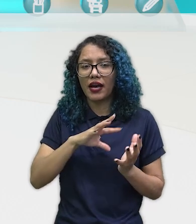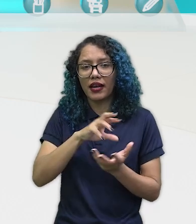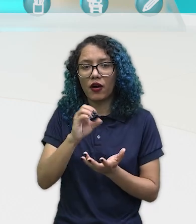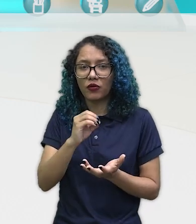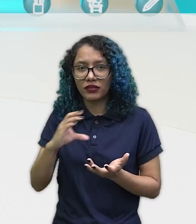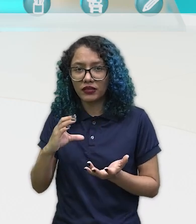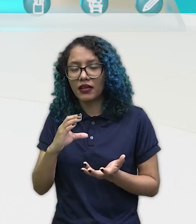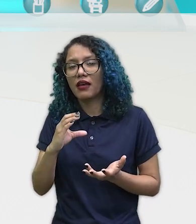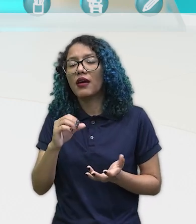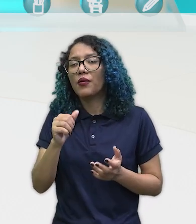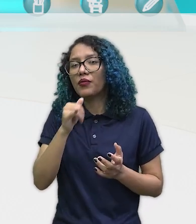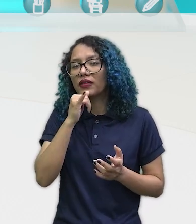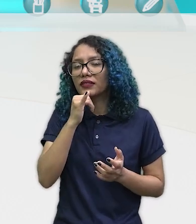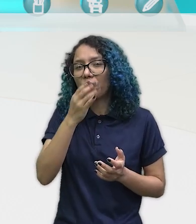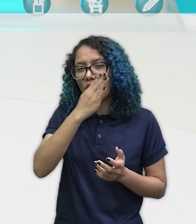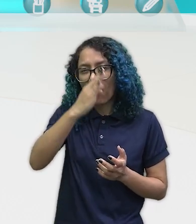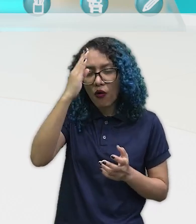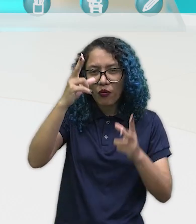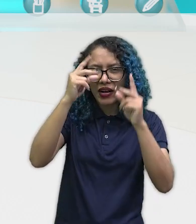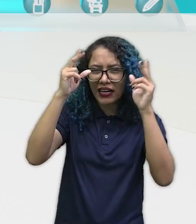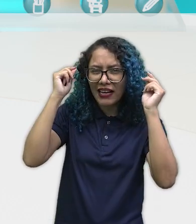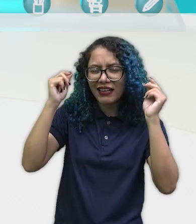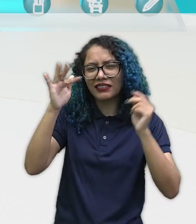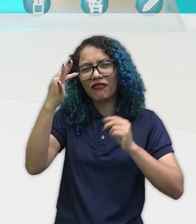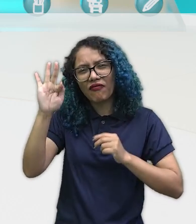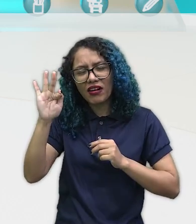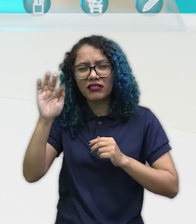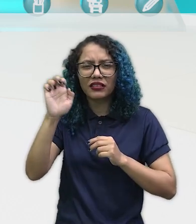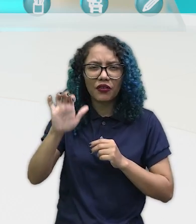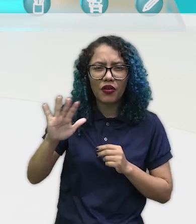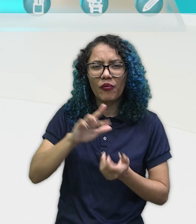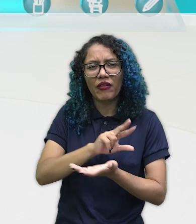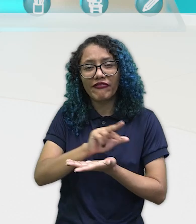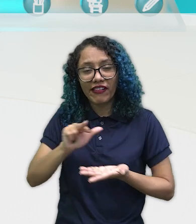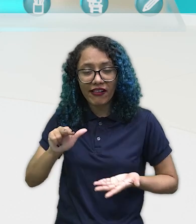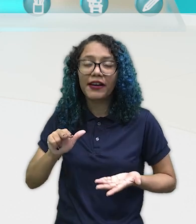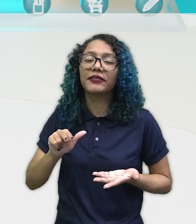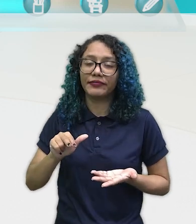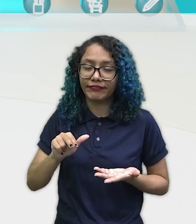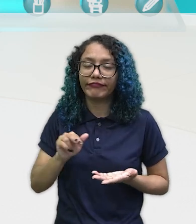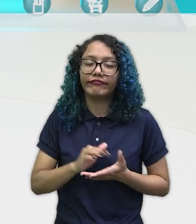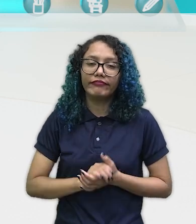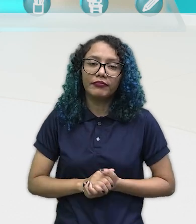Grécia, Roma, na França, Europa, inclusive aqui